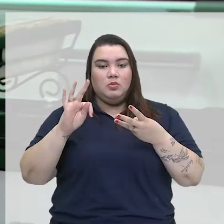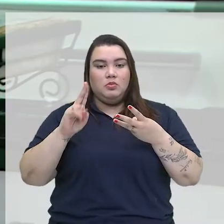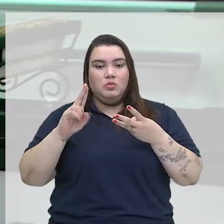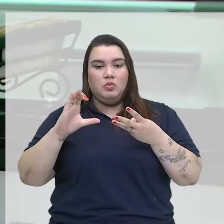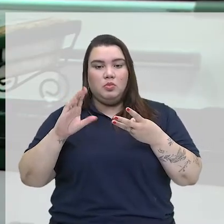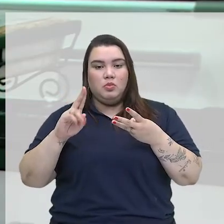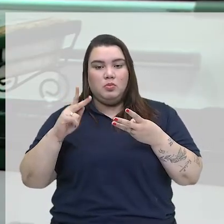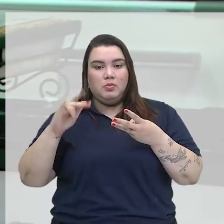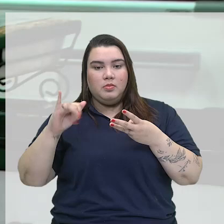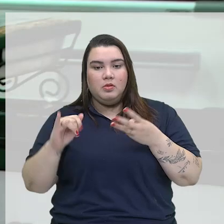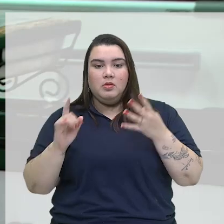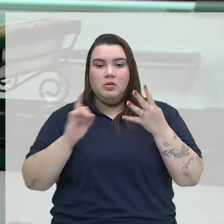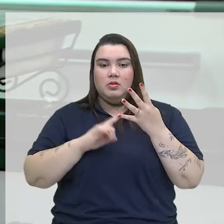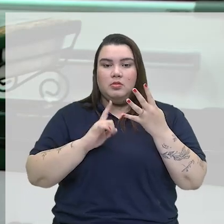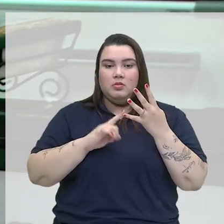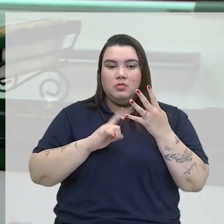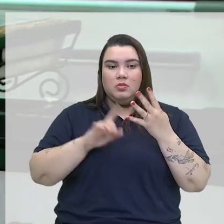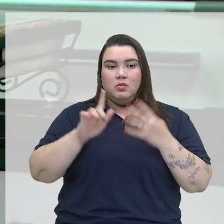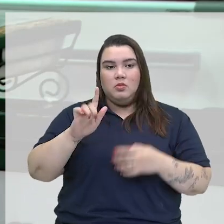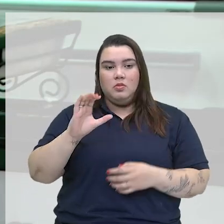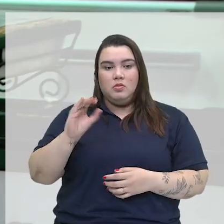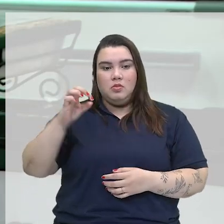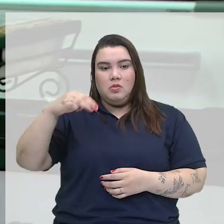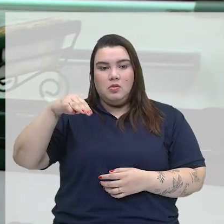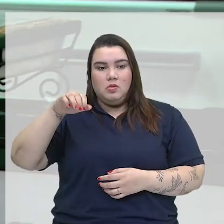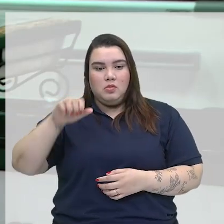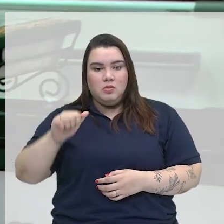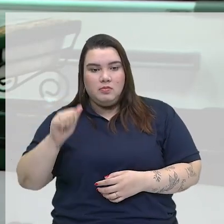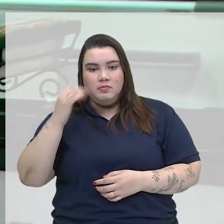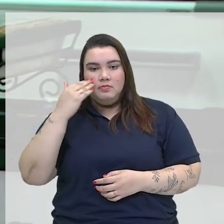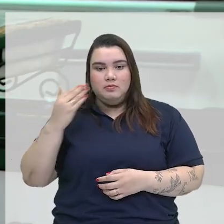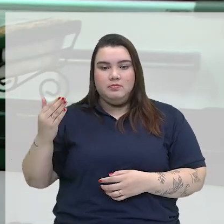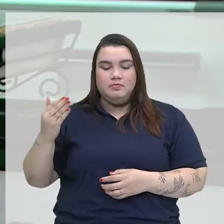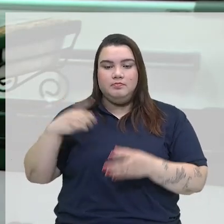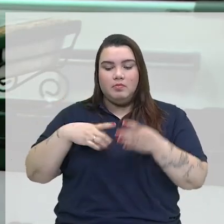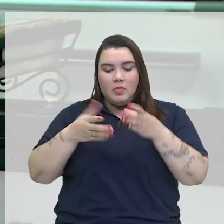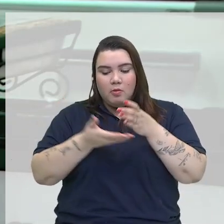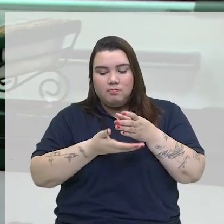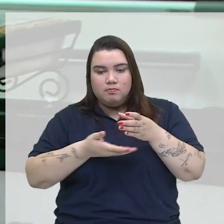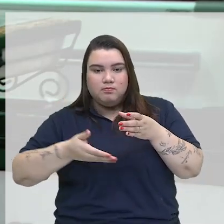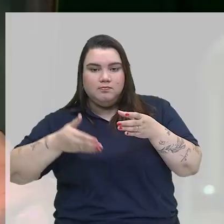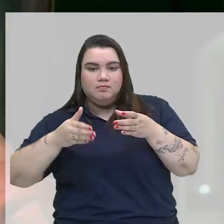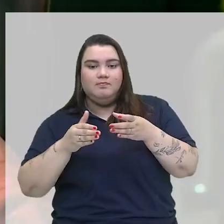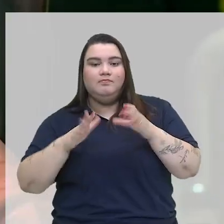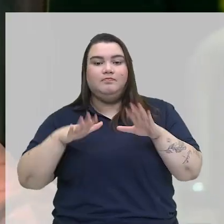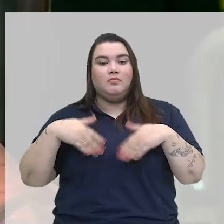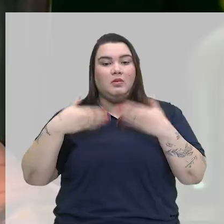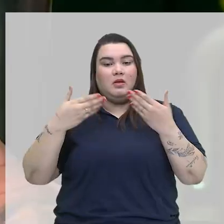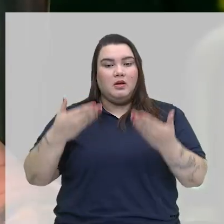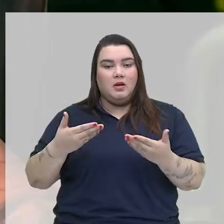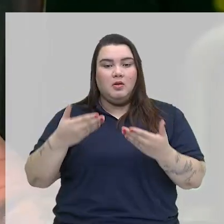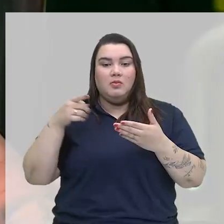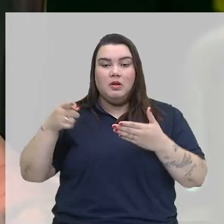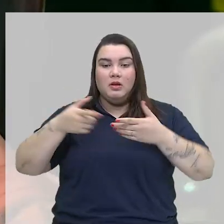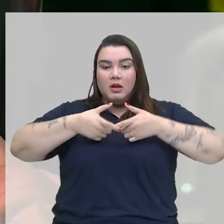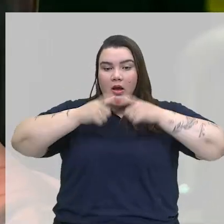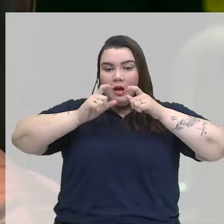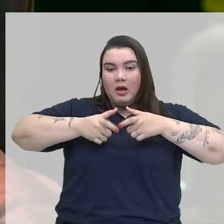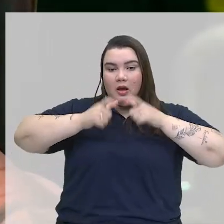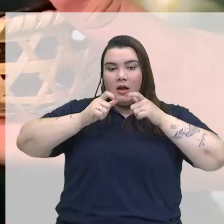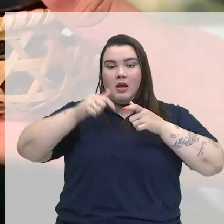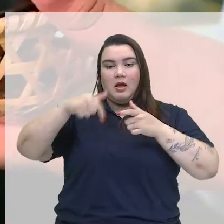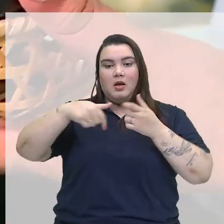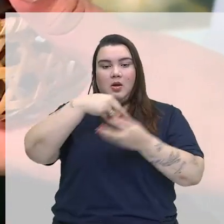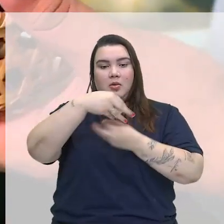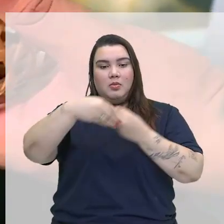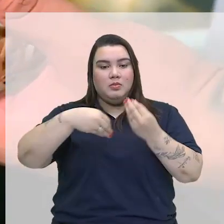ele também é composto pela goma que está lá no fundo da cuia. Portanto, o tacacá é uma mistura